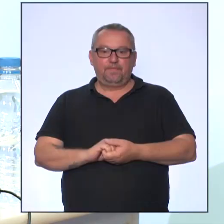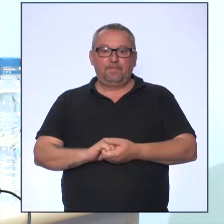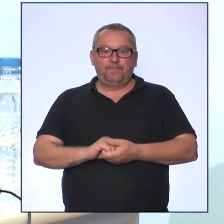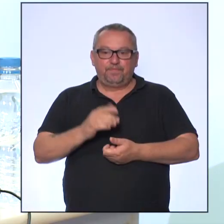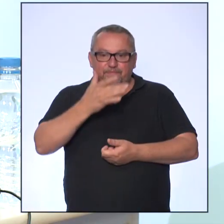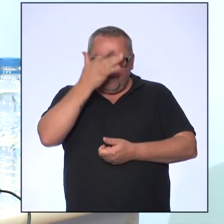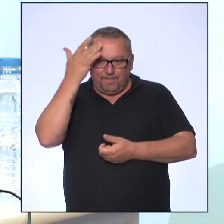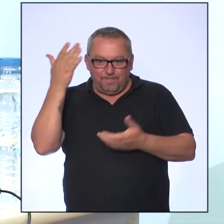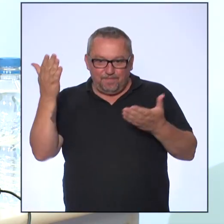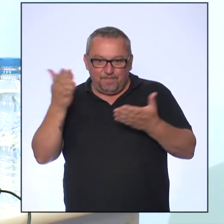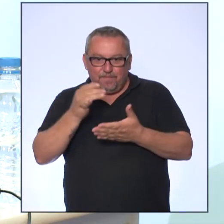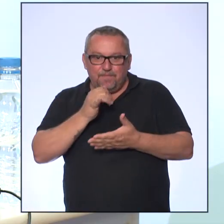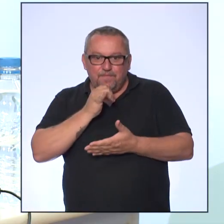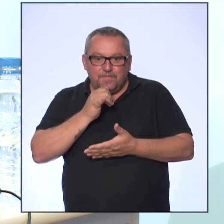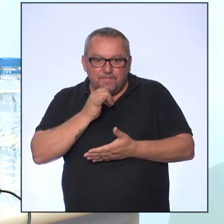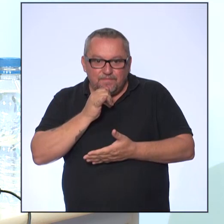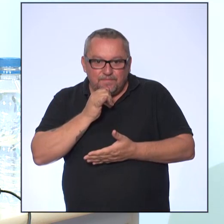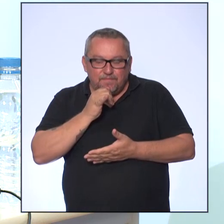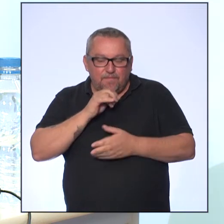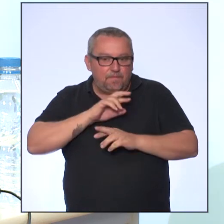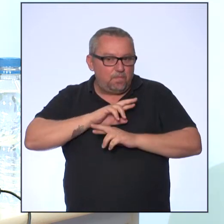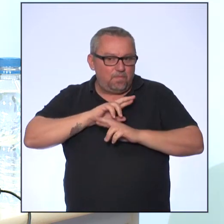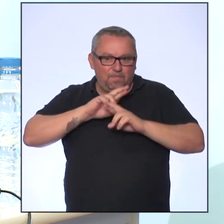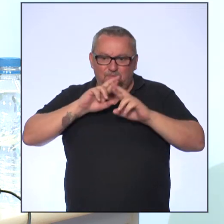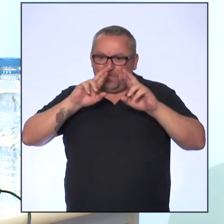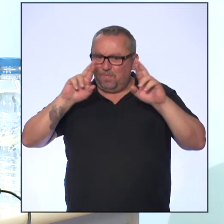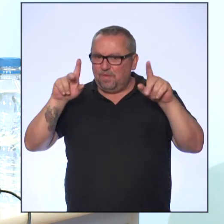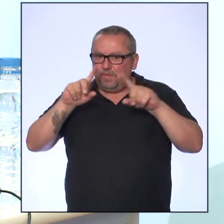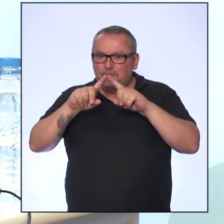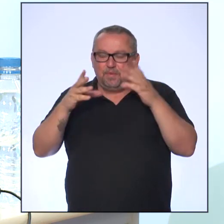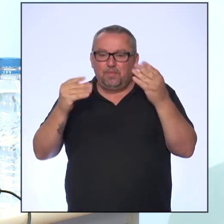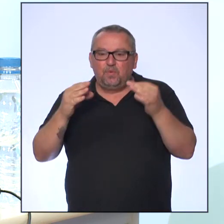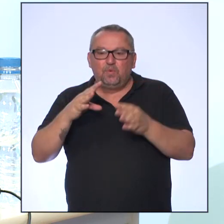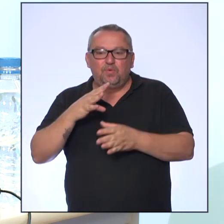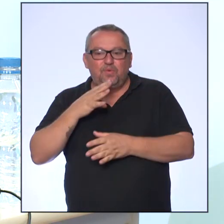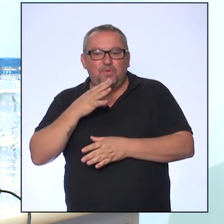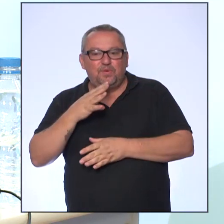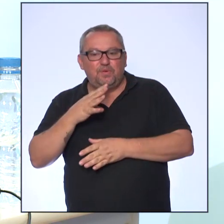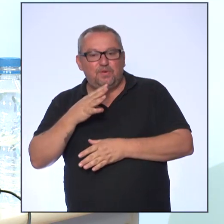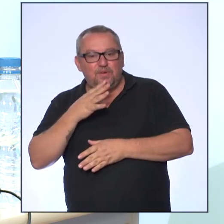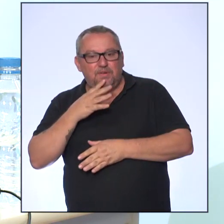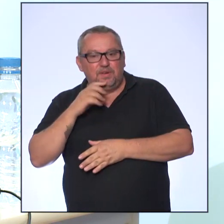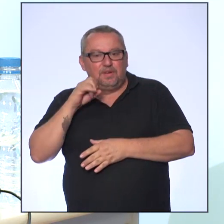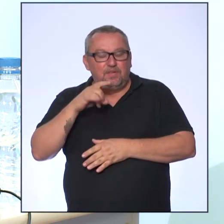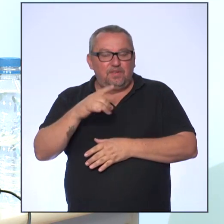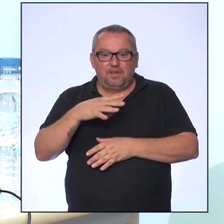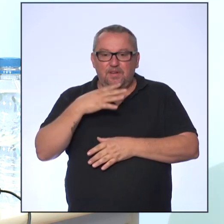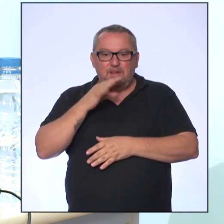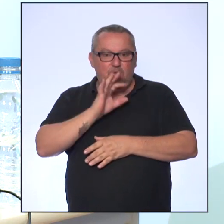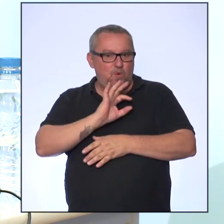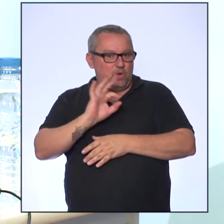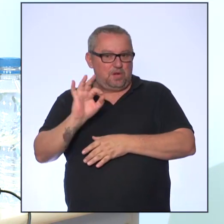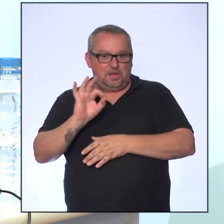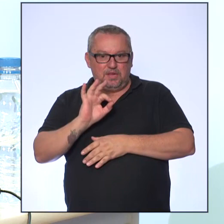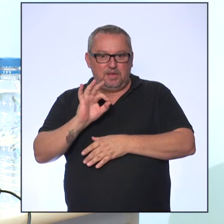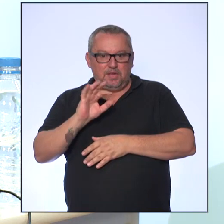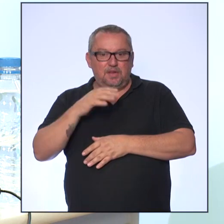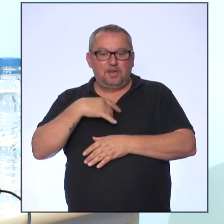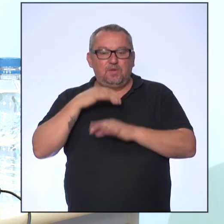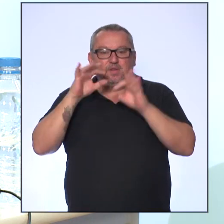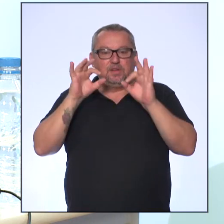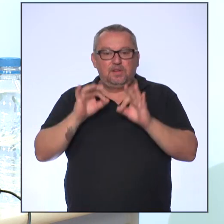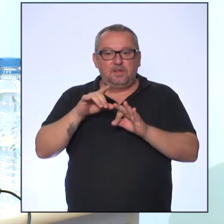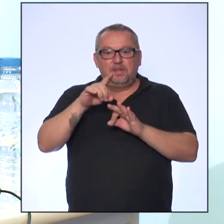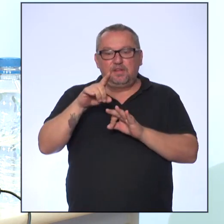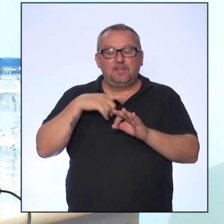Pessoal, agora um exemplo de melodia totalmente diferente, mas muito conhecido. Esse aqui, se você não conhecer, tenho certeza que